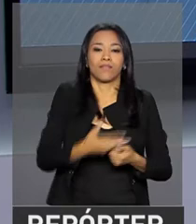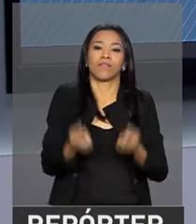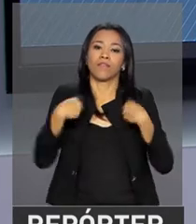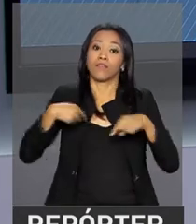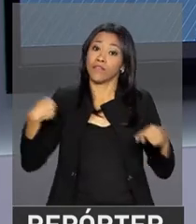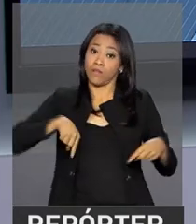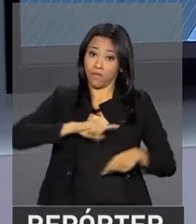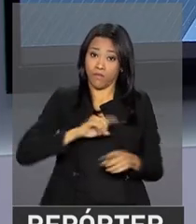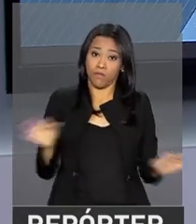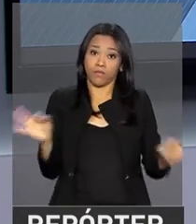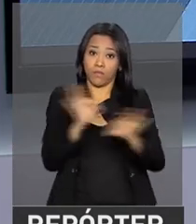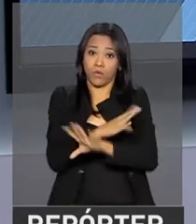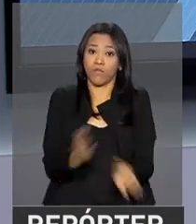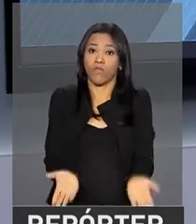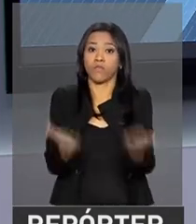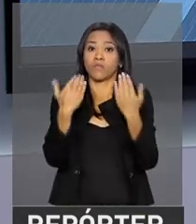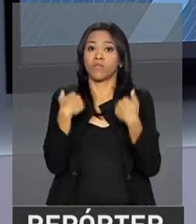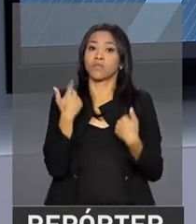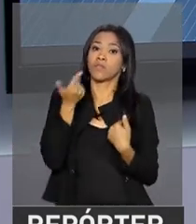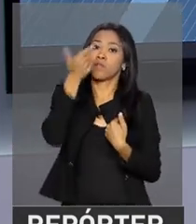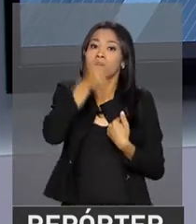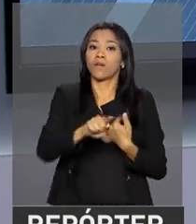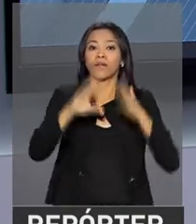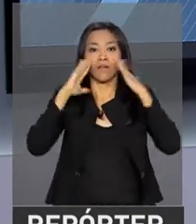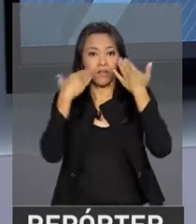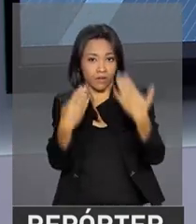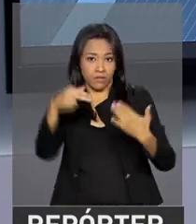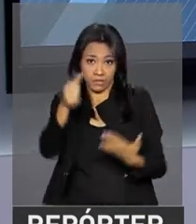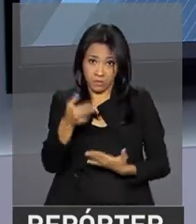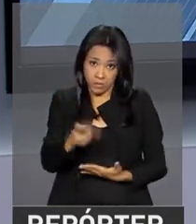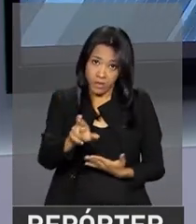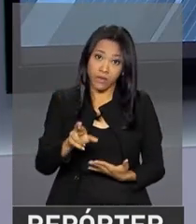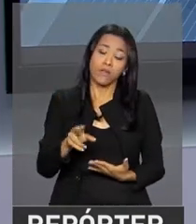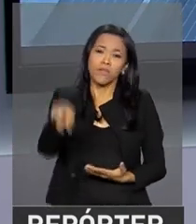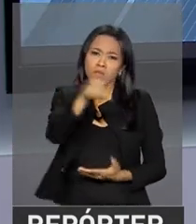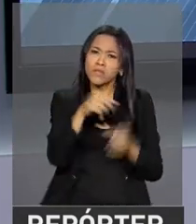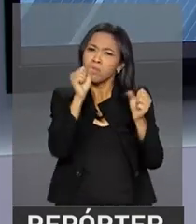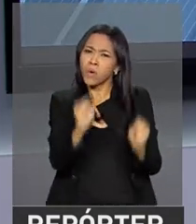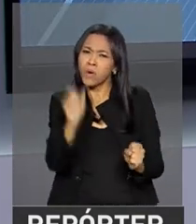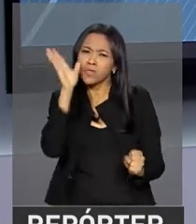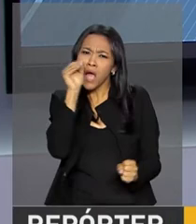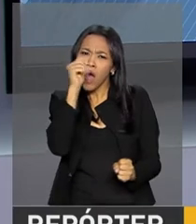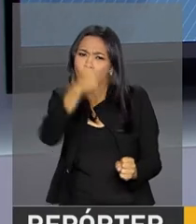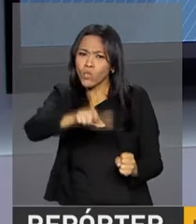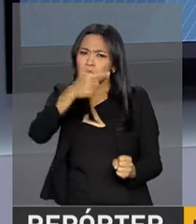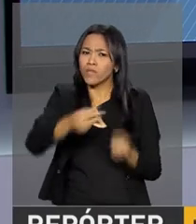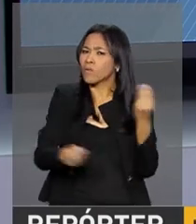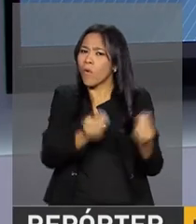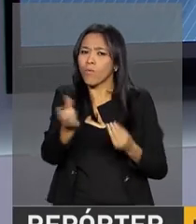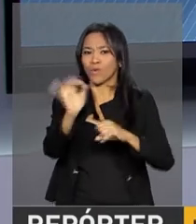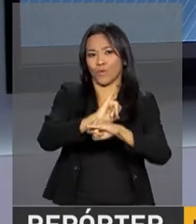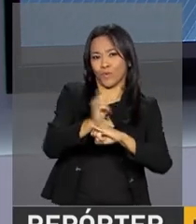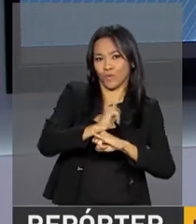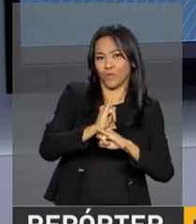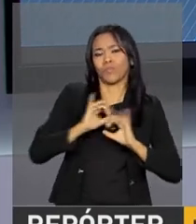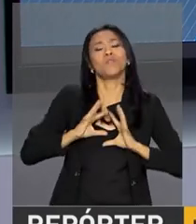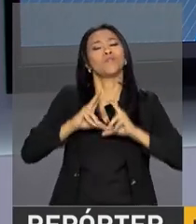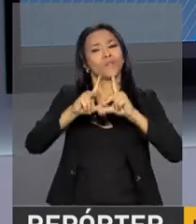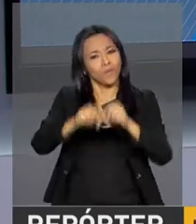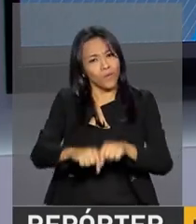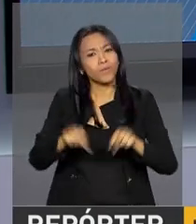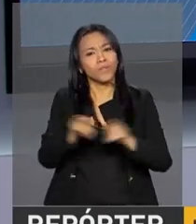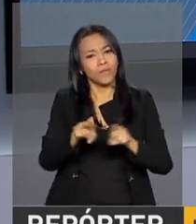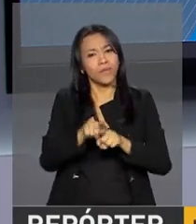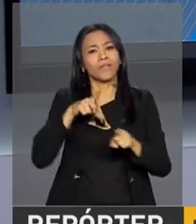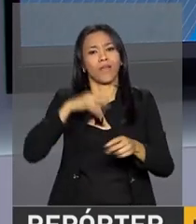por aqui. Voltamos em uma hora na próxima edição do Repórter NBR. Você pode rever as reportagens no YouTube. Toda a nossa